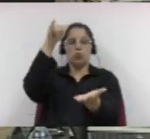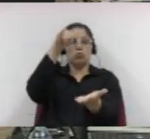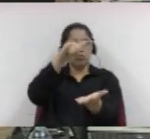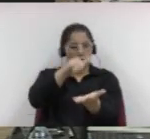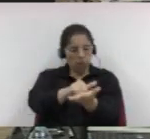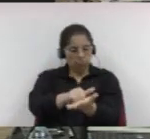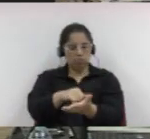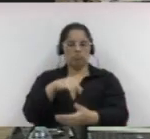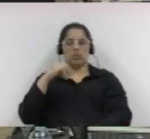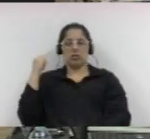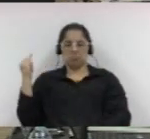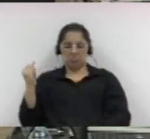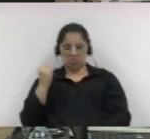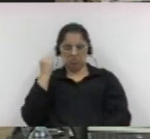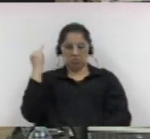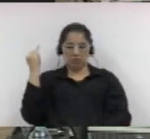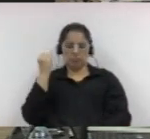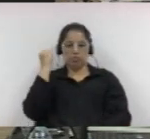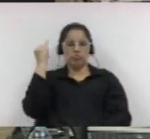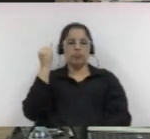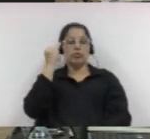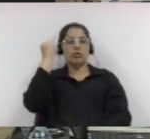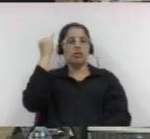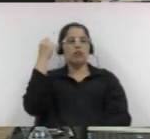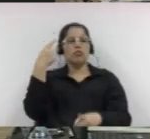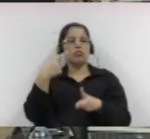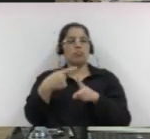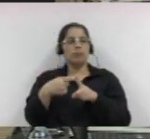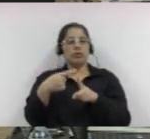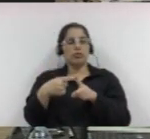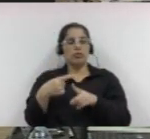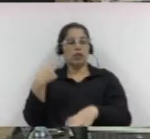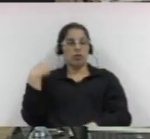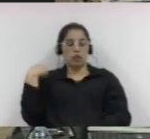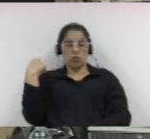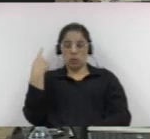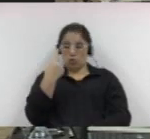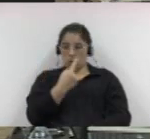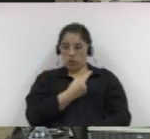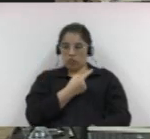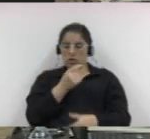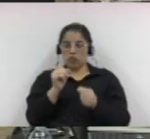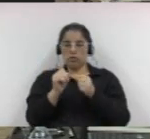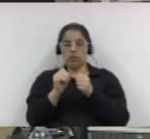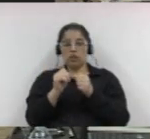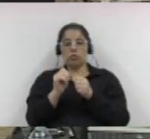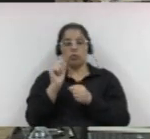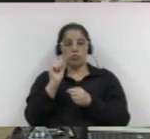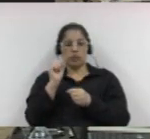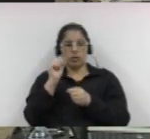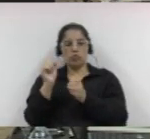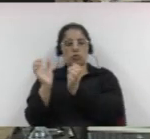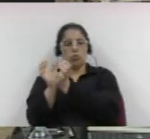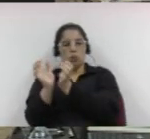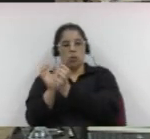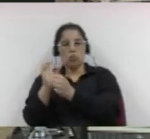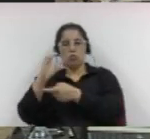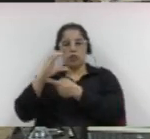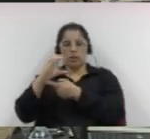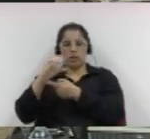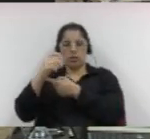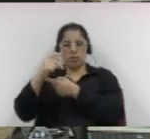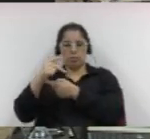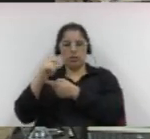essa discussão, vereador Ronei, porque nós fizemos aqui uma CPI, o vereador Junegão foi o proponente